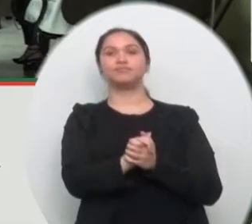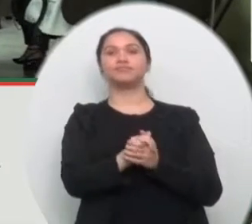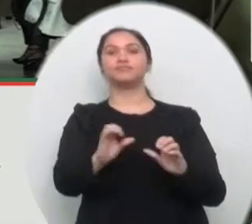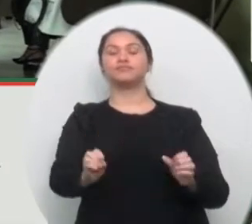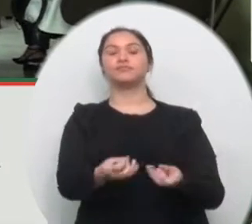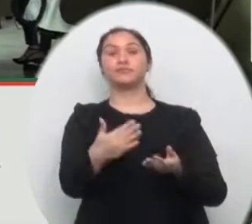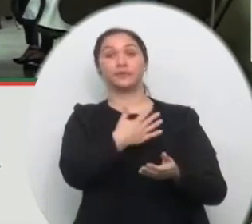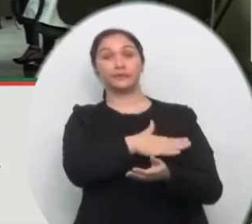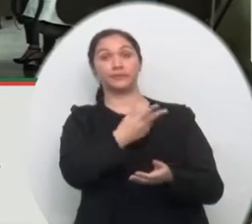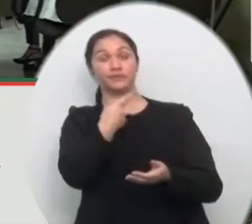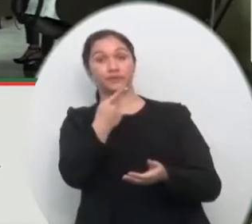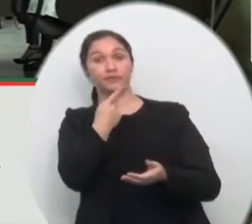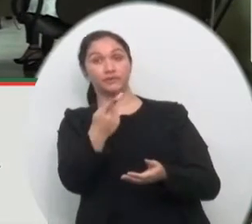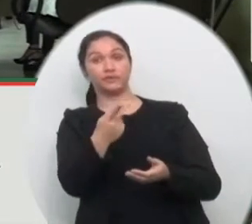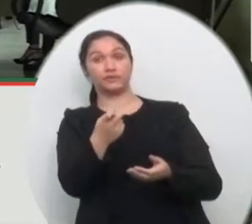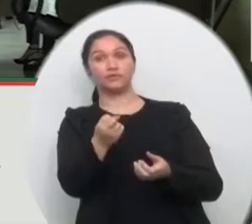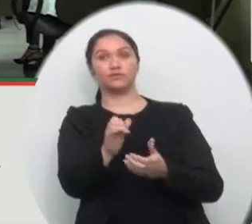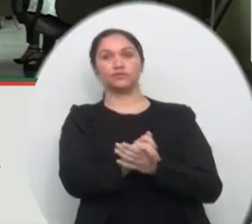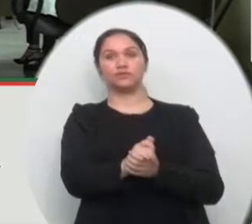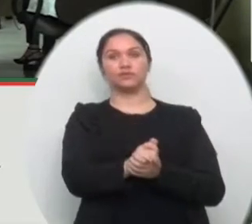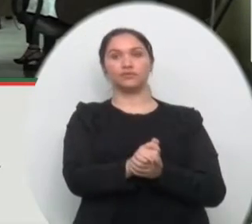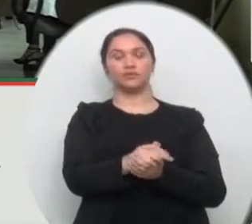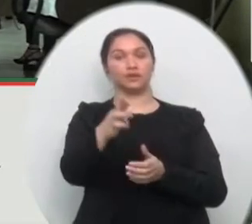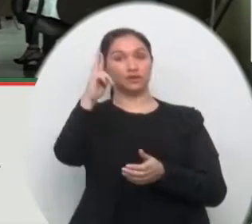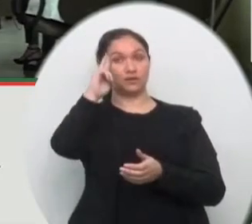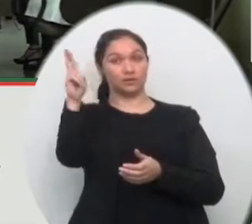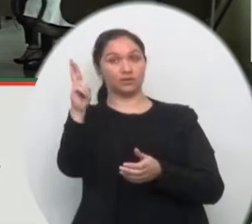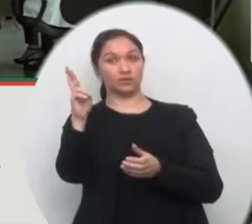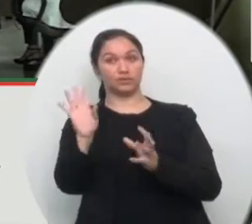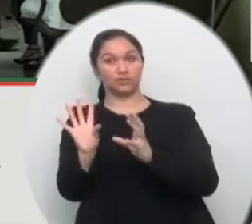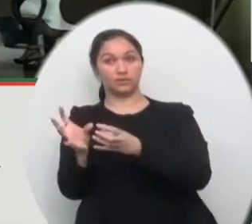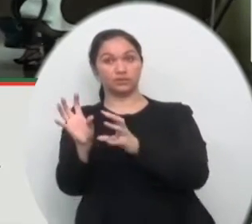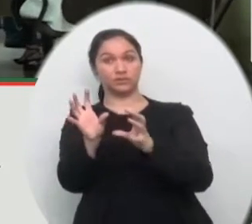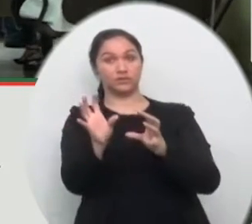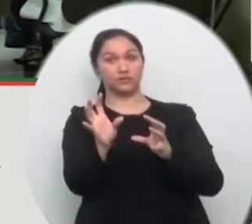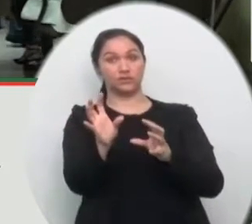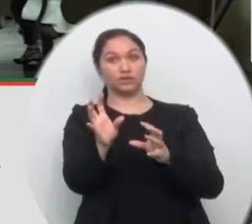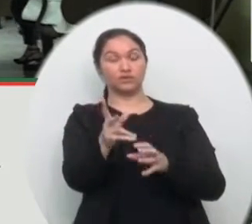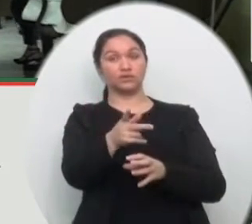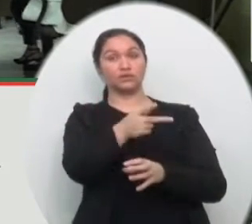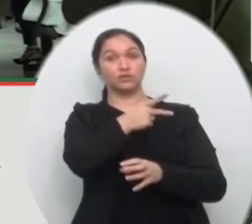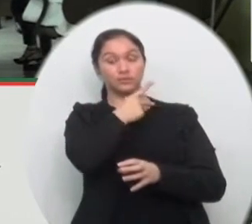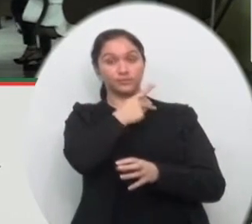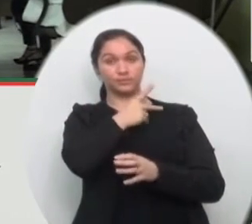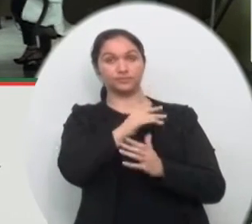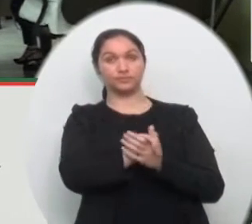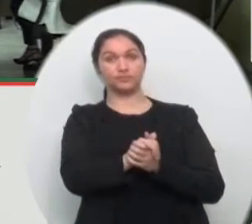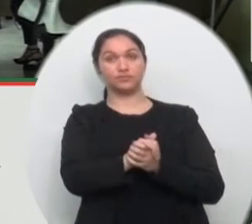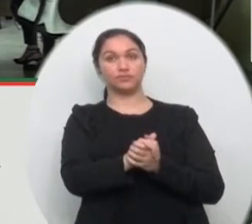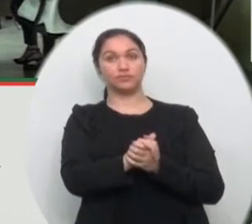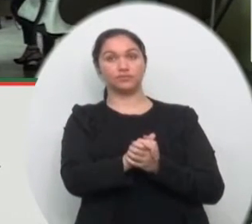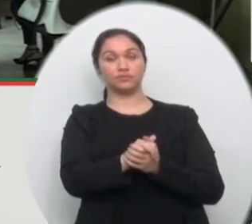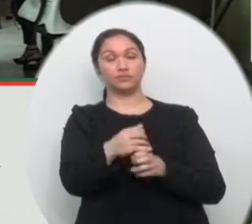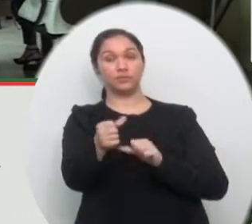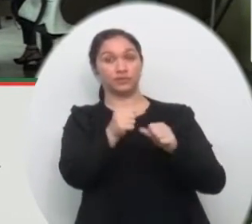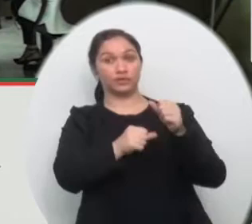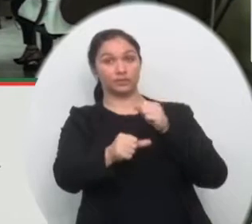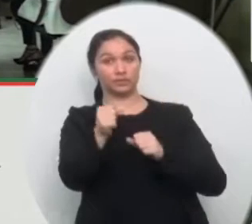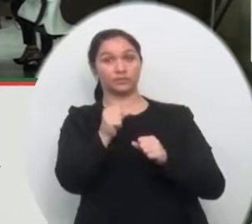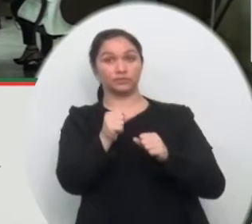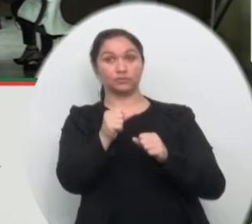Gostaria de solicitar aos líderes de bancada a inversão da pauta da ordem do dia de hoje para deixarmos, já que temos somente dois projetos, a